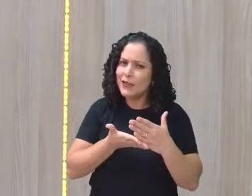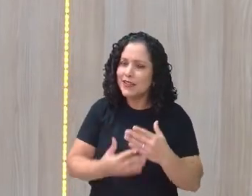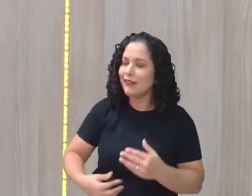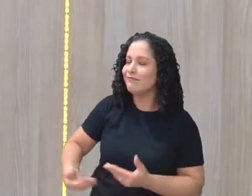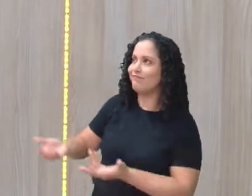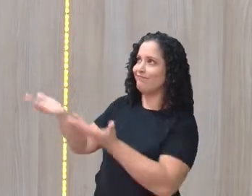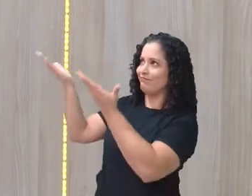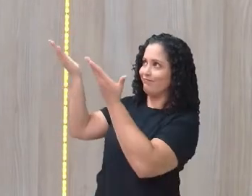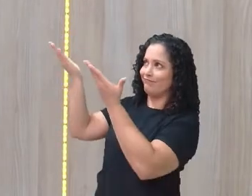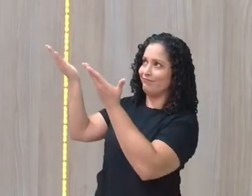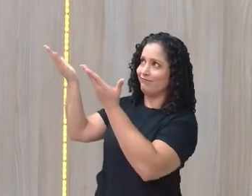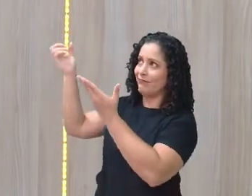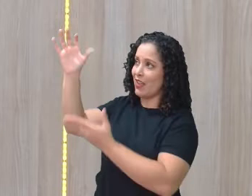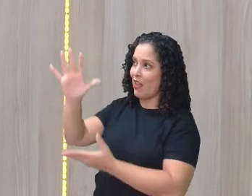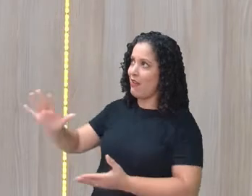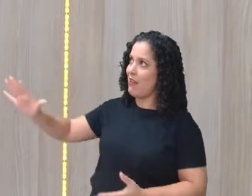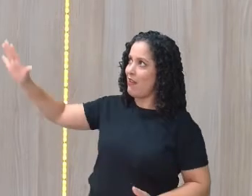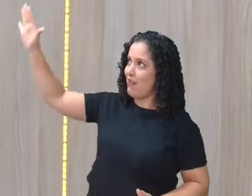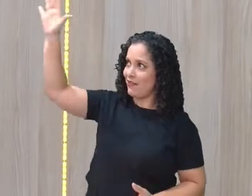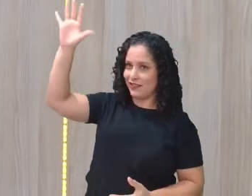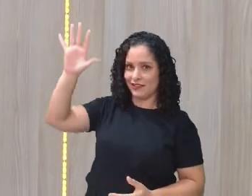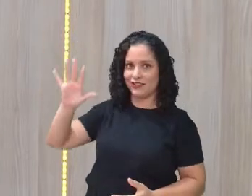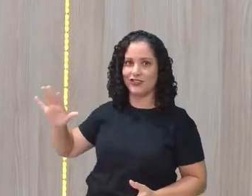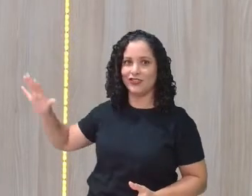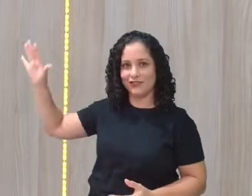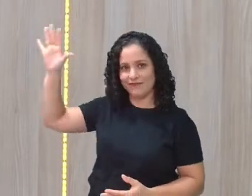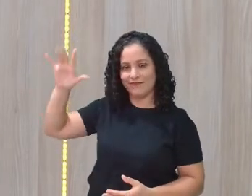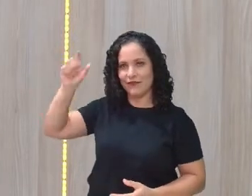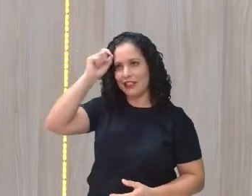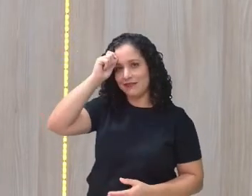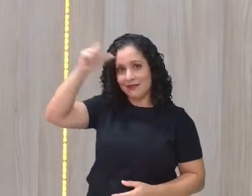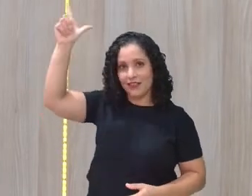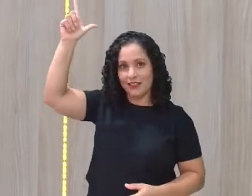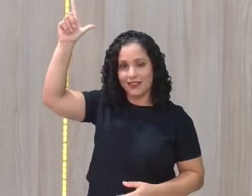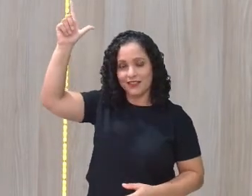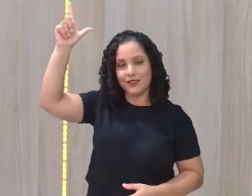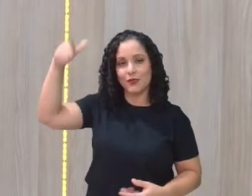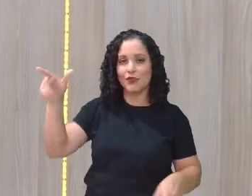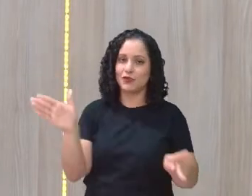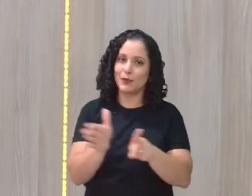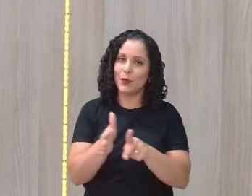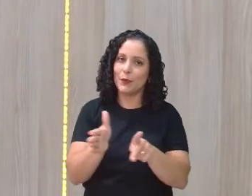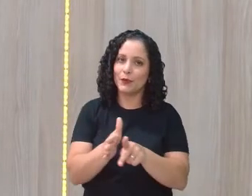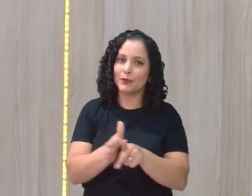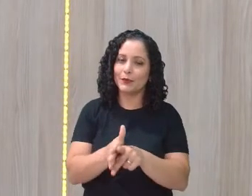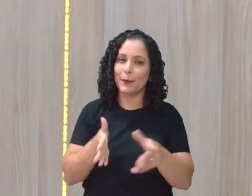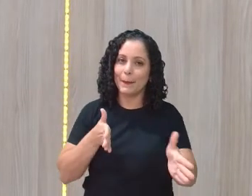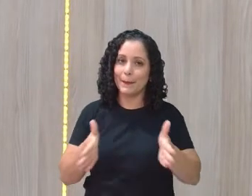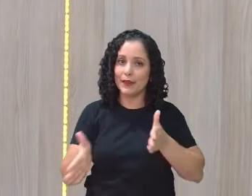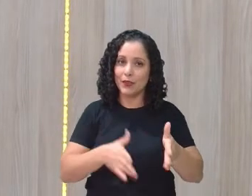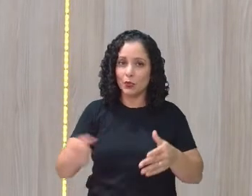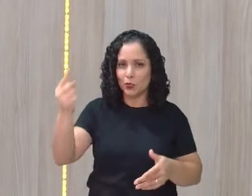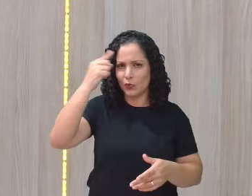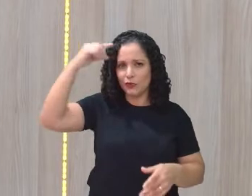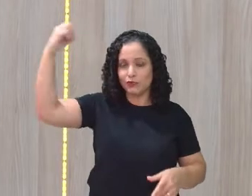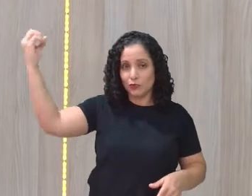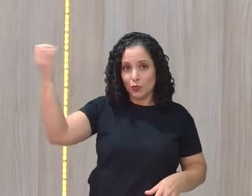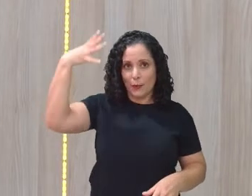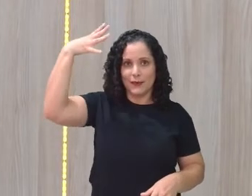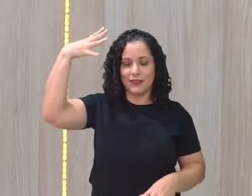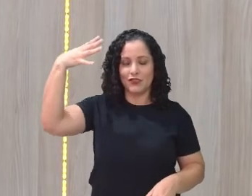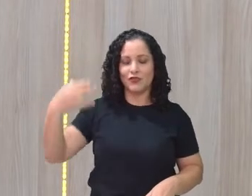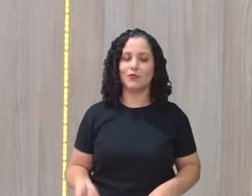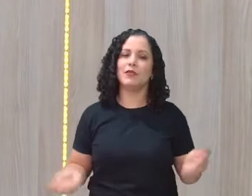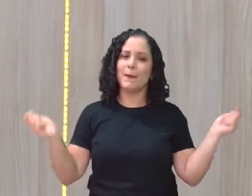aí, né, que foram esses pensadores que surgiram nessa época e deram essa